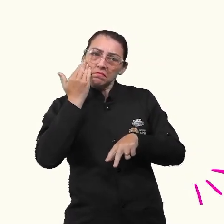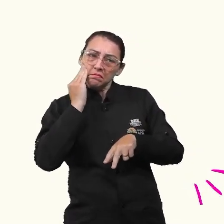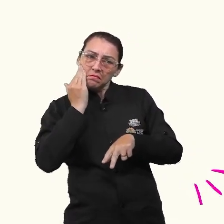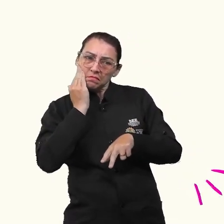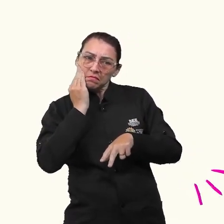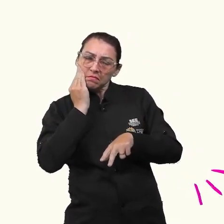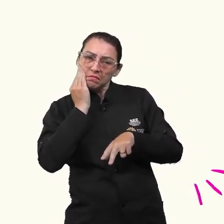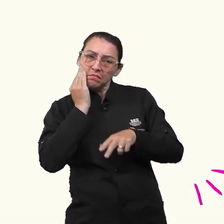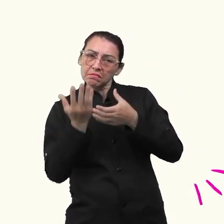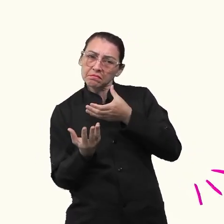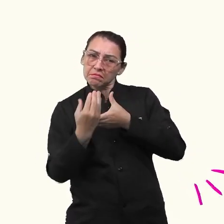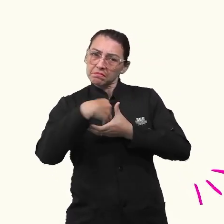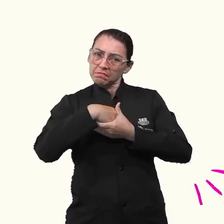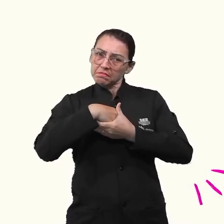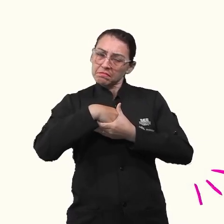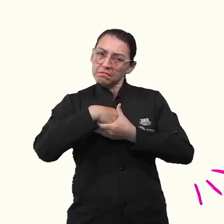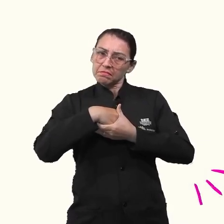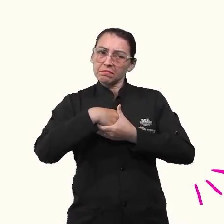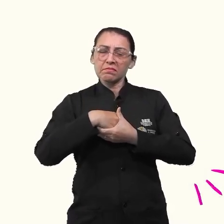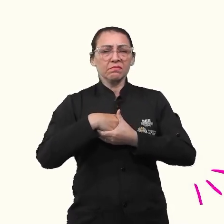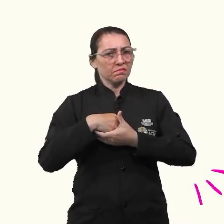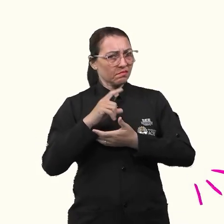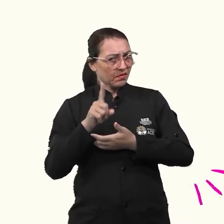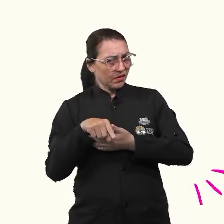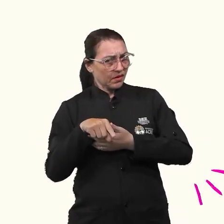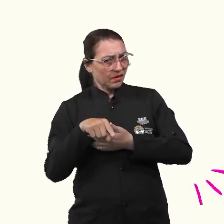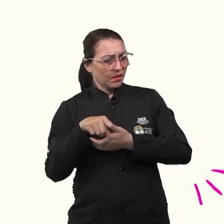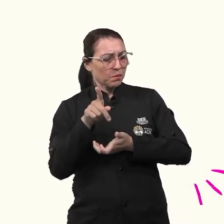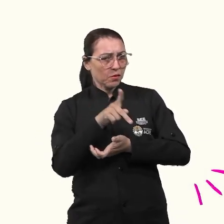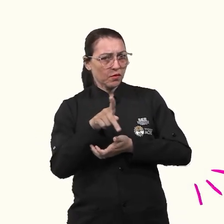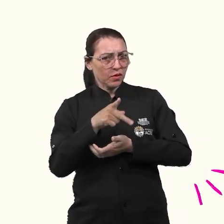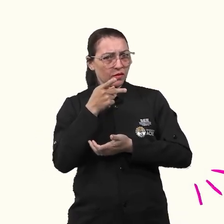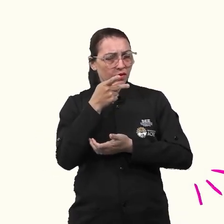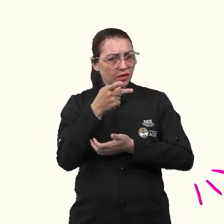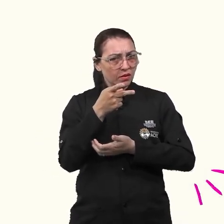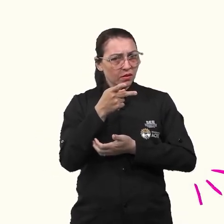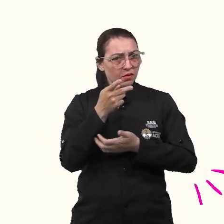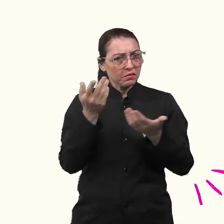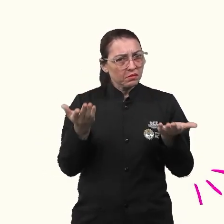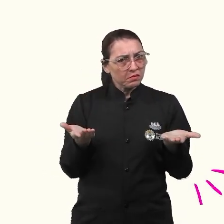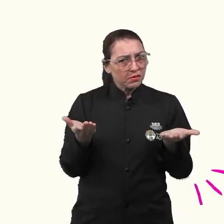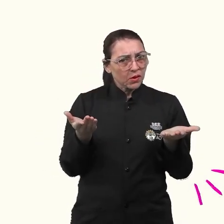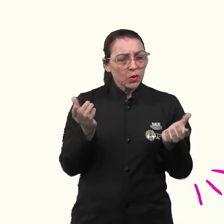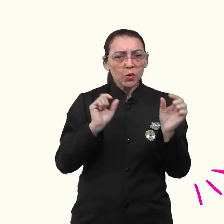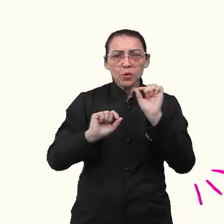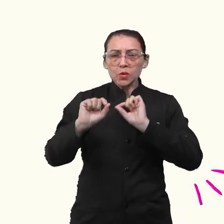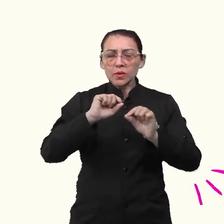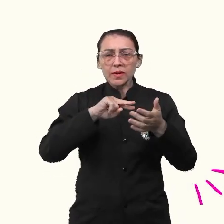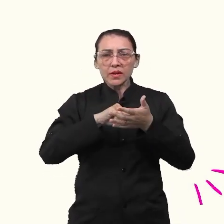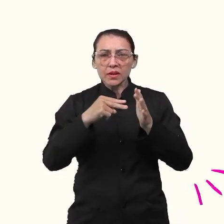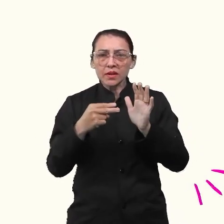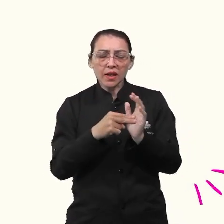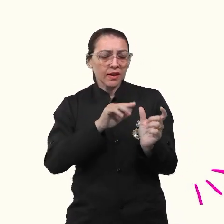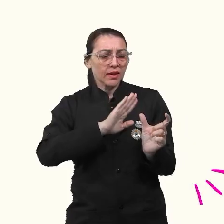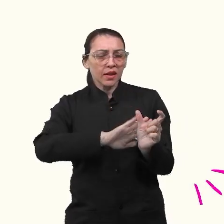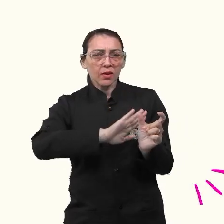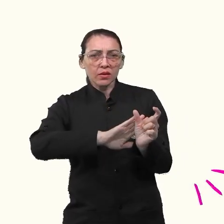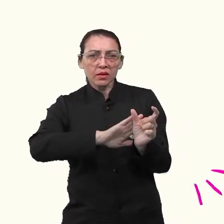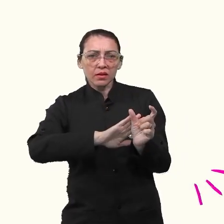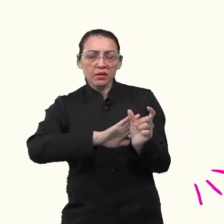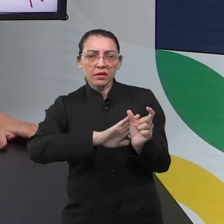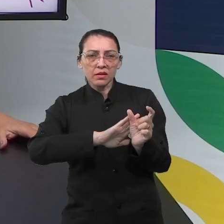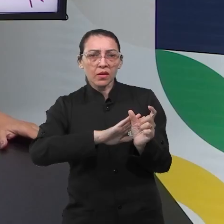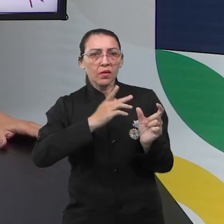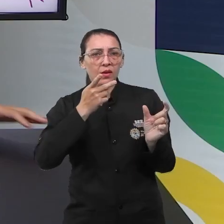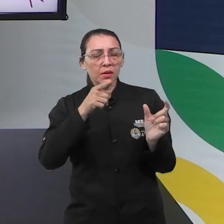interpretações subjetivas. Será que a professora falou sobre isso, no que se refere à denotação?